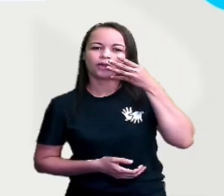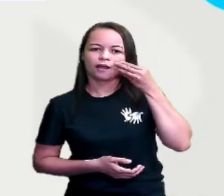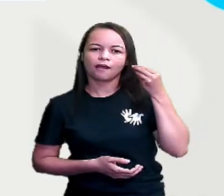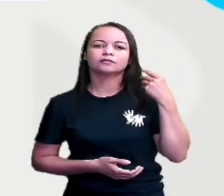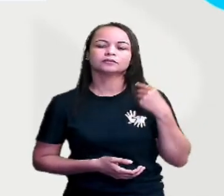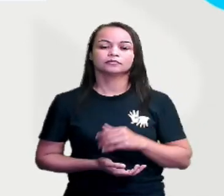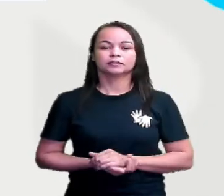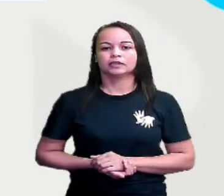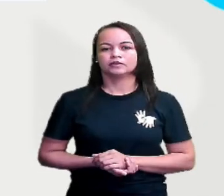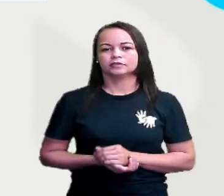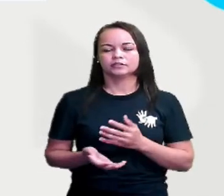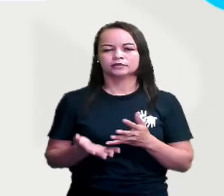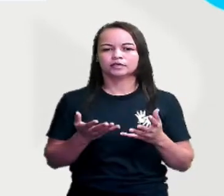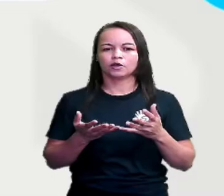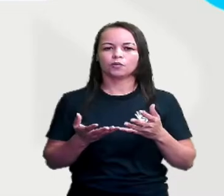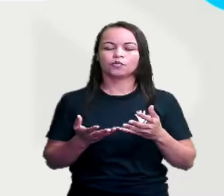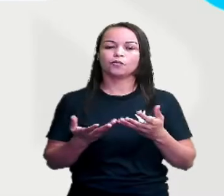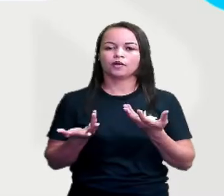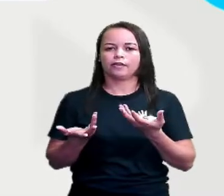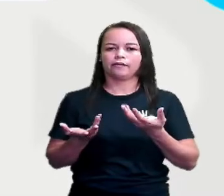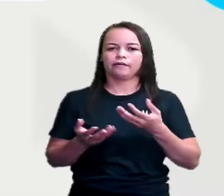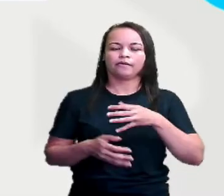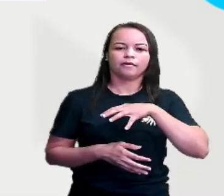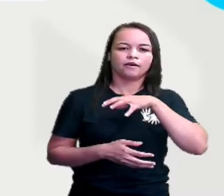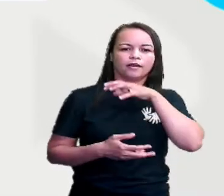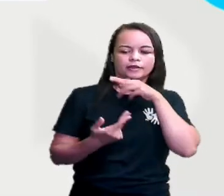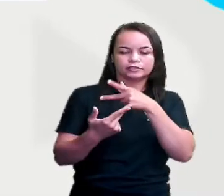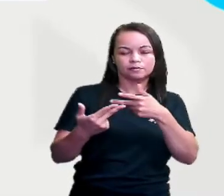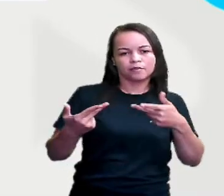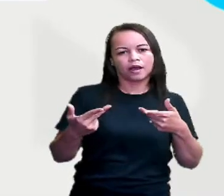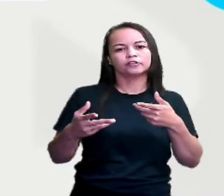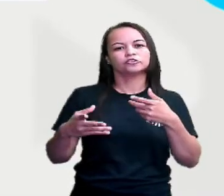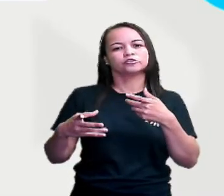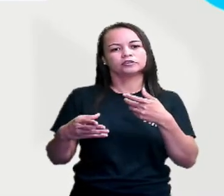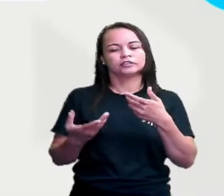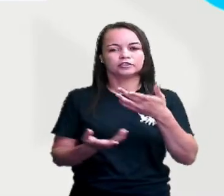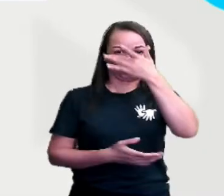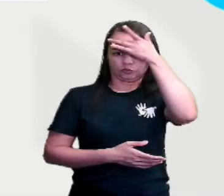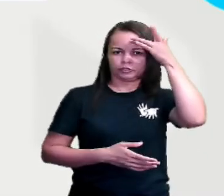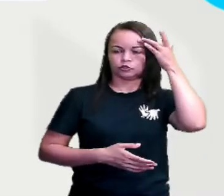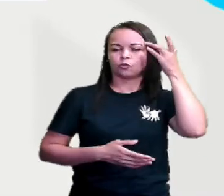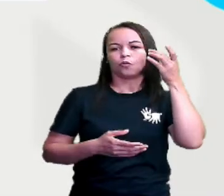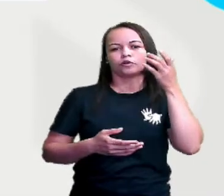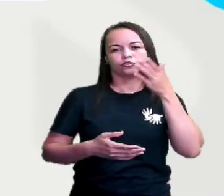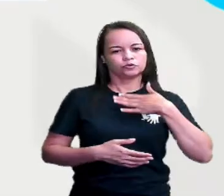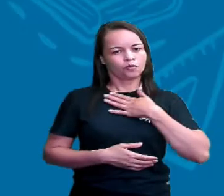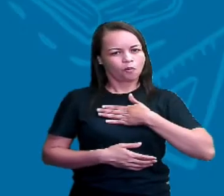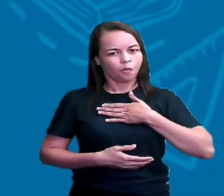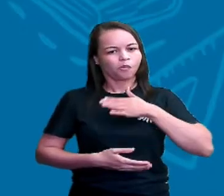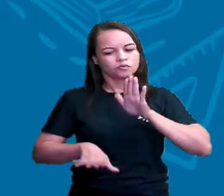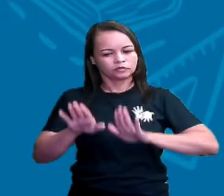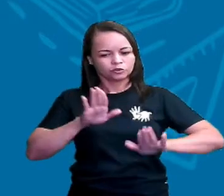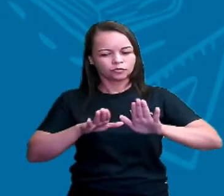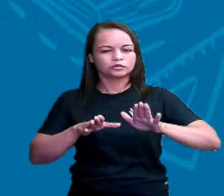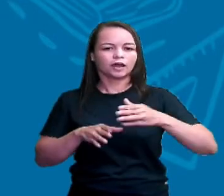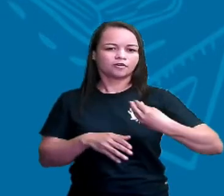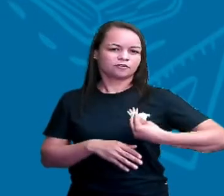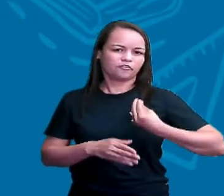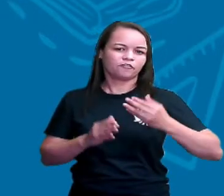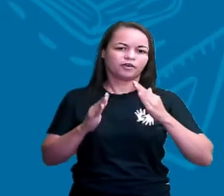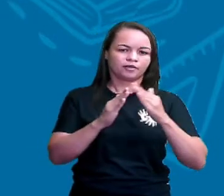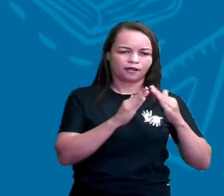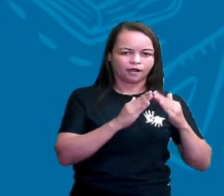animais domésticos, né? Que nós encontramos nos nossos lares, nas nossas casas, e que são animais que possuem essa característica, né, de